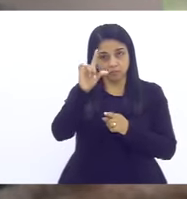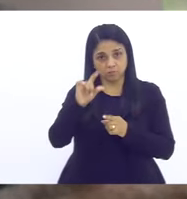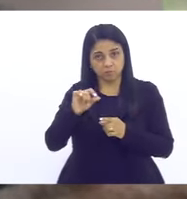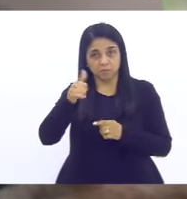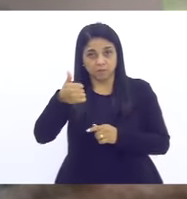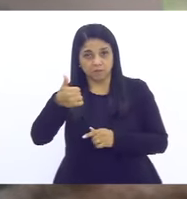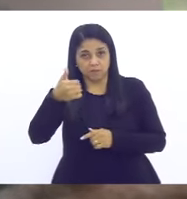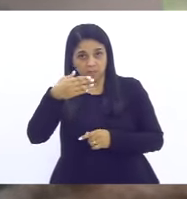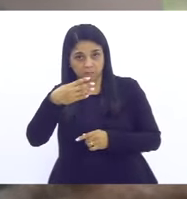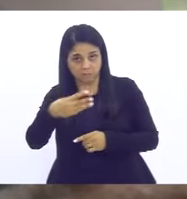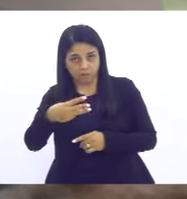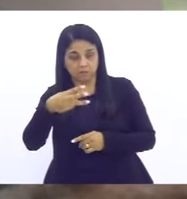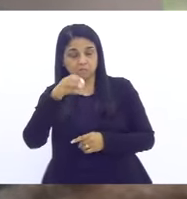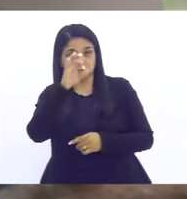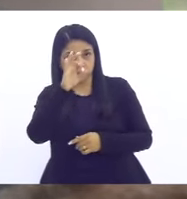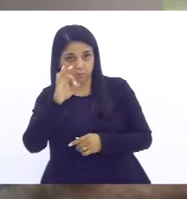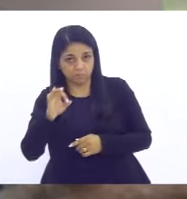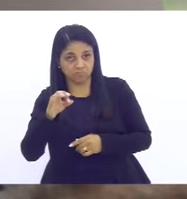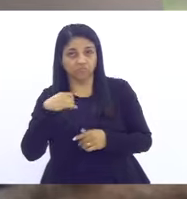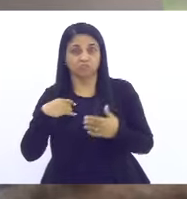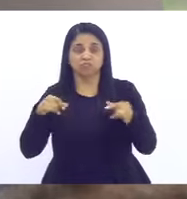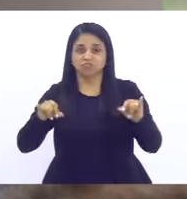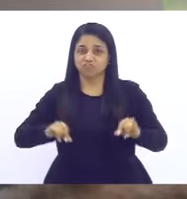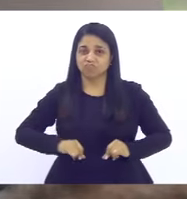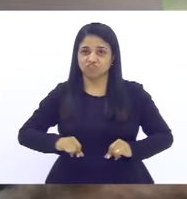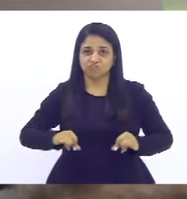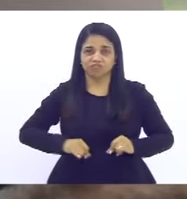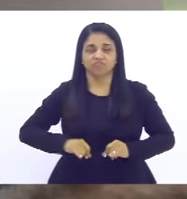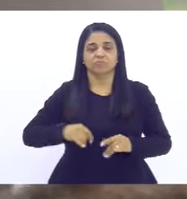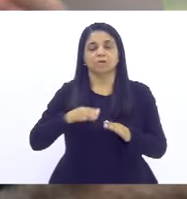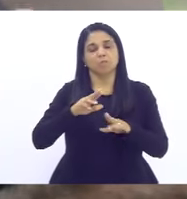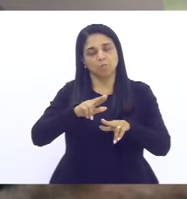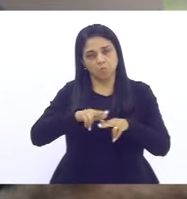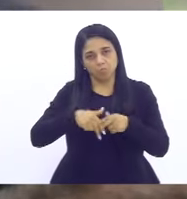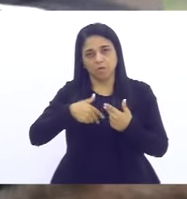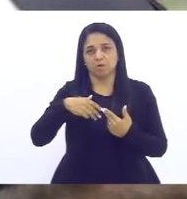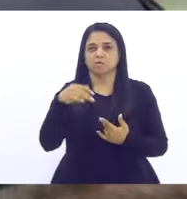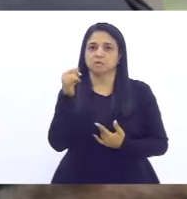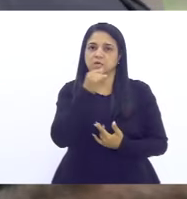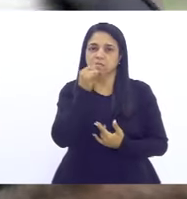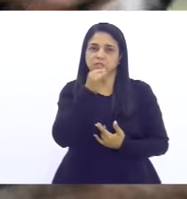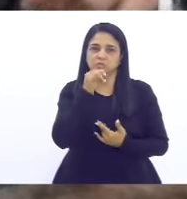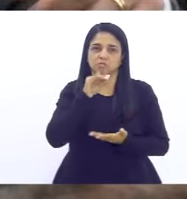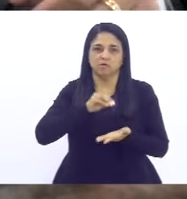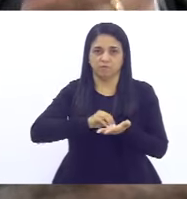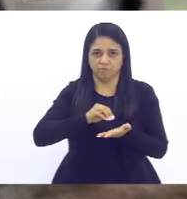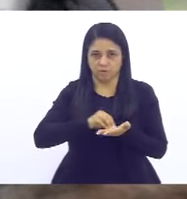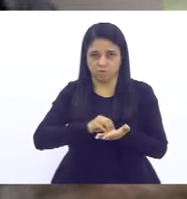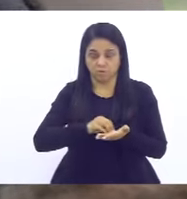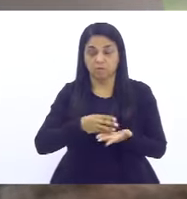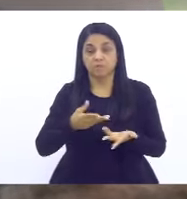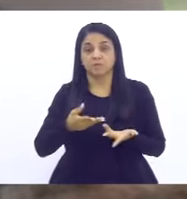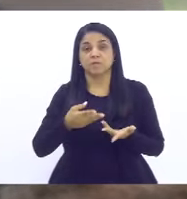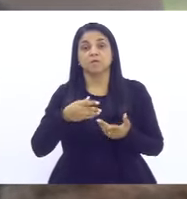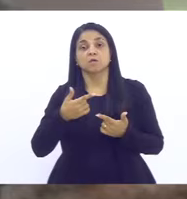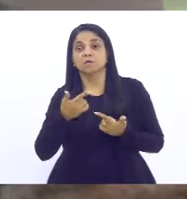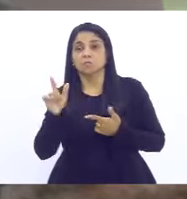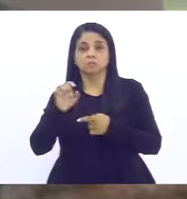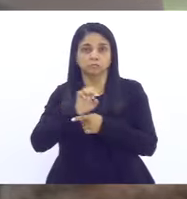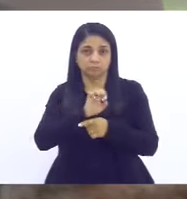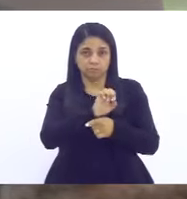sofrendo com o maior descaso do fornecimento de energia. Enquanto os outros estados estão